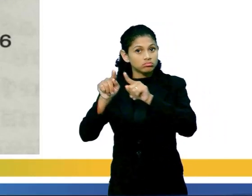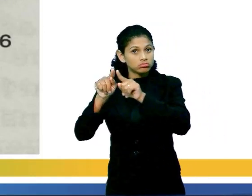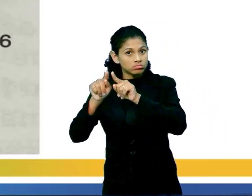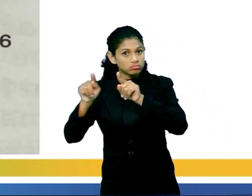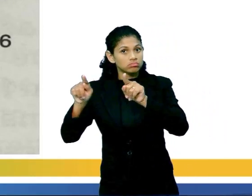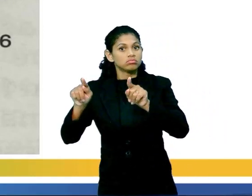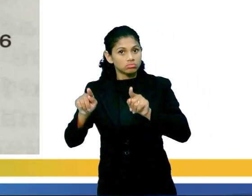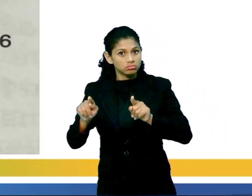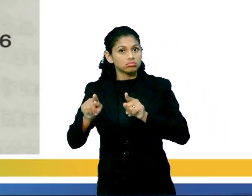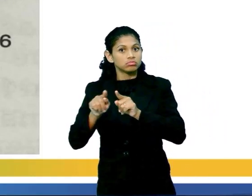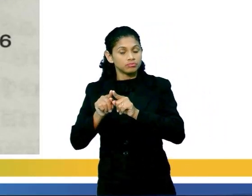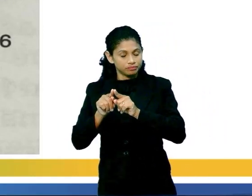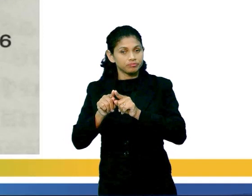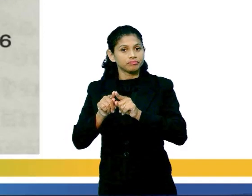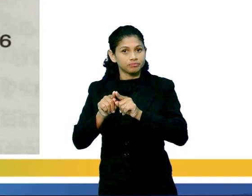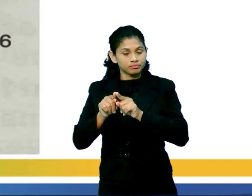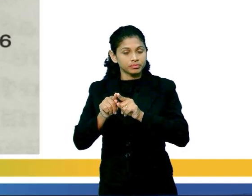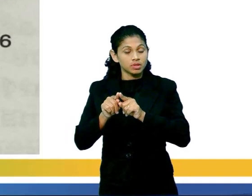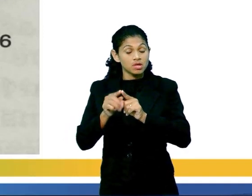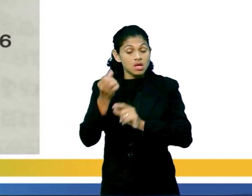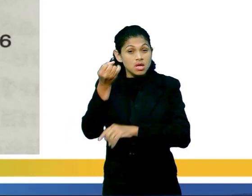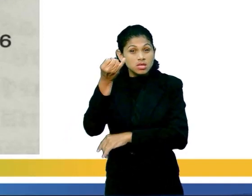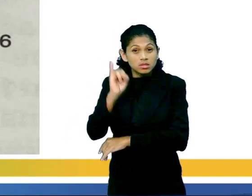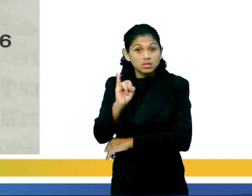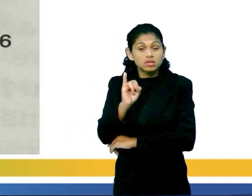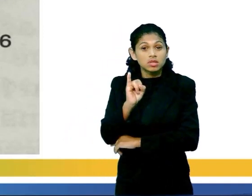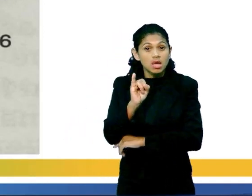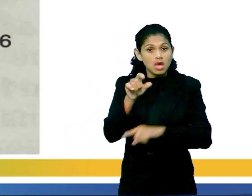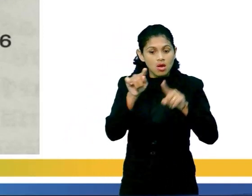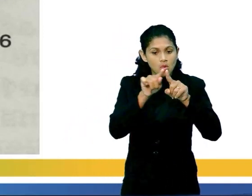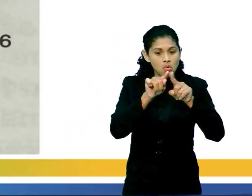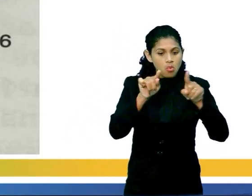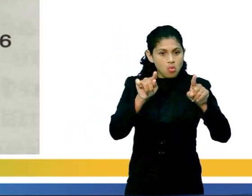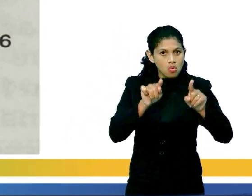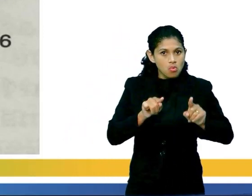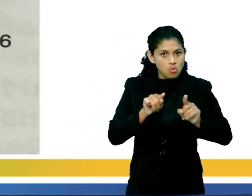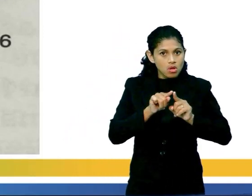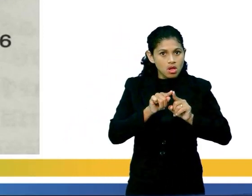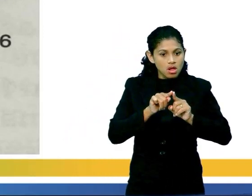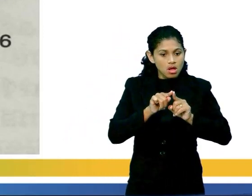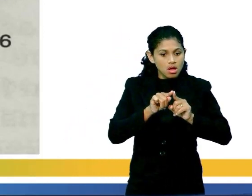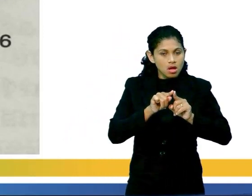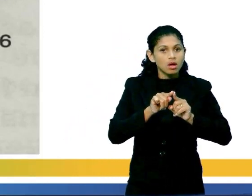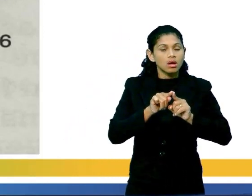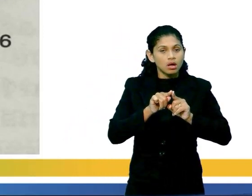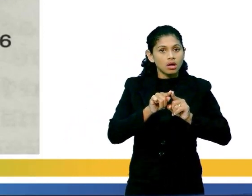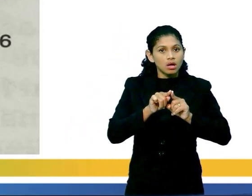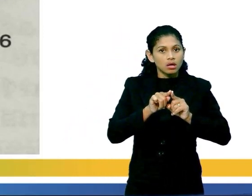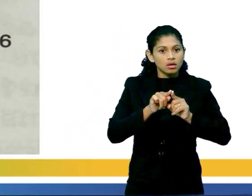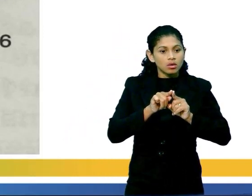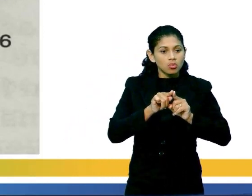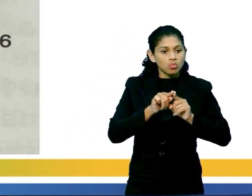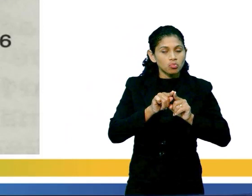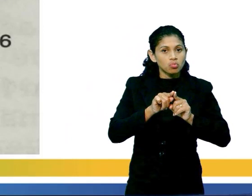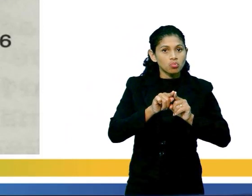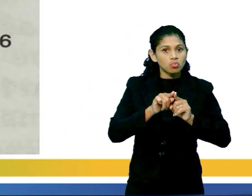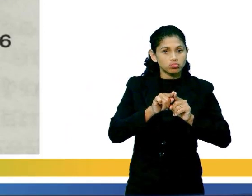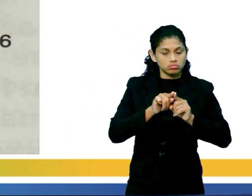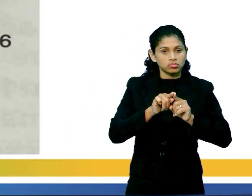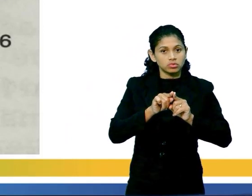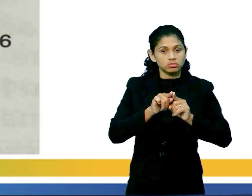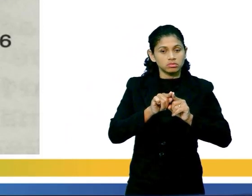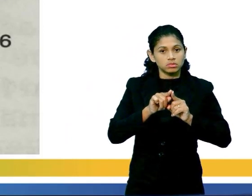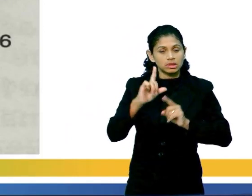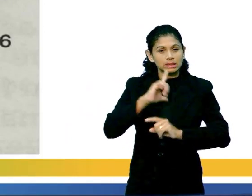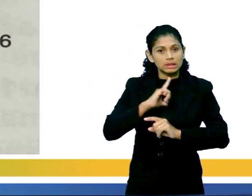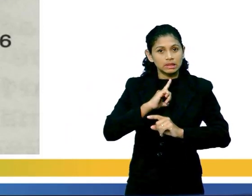x. Se ambos os lados têm a mesma medida, significa que ele é um quadrado e na hora de calcularmos a área é só fazer